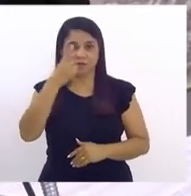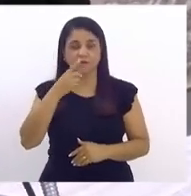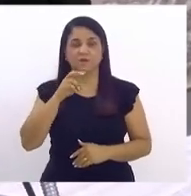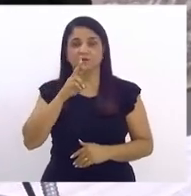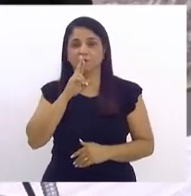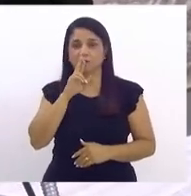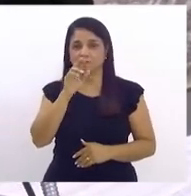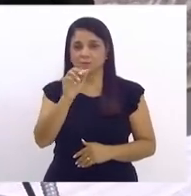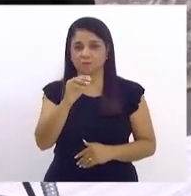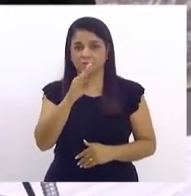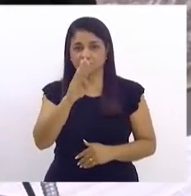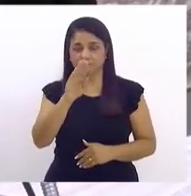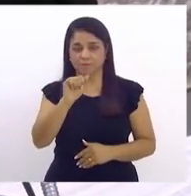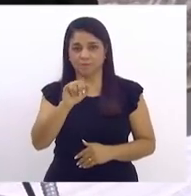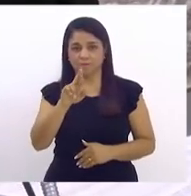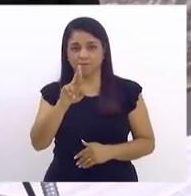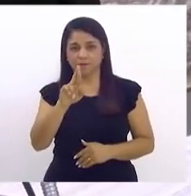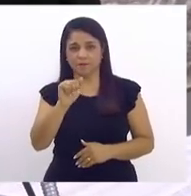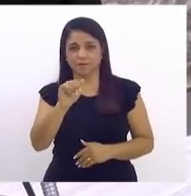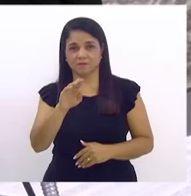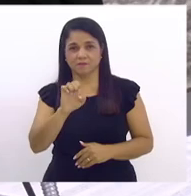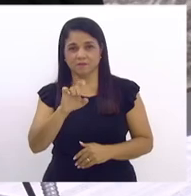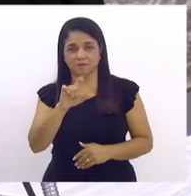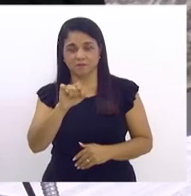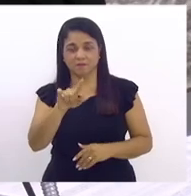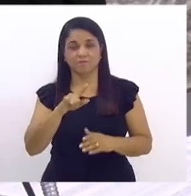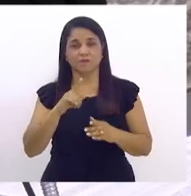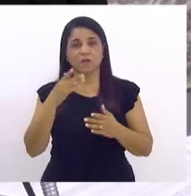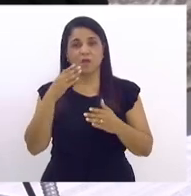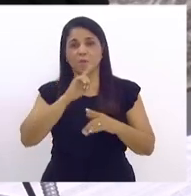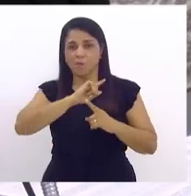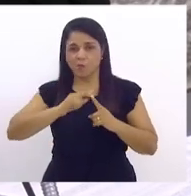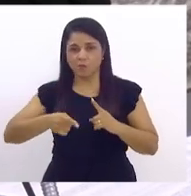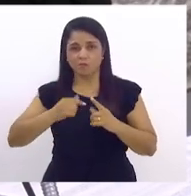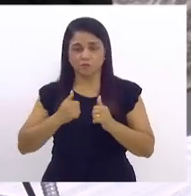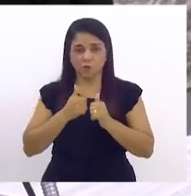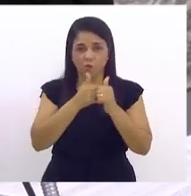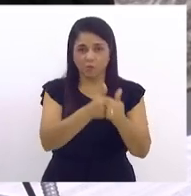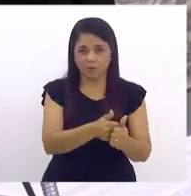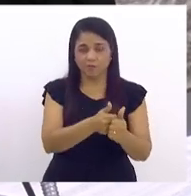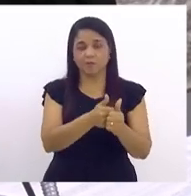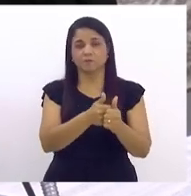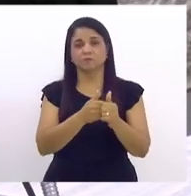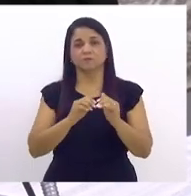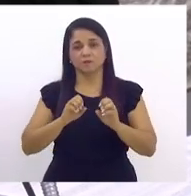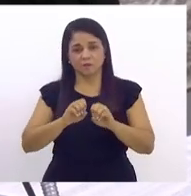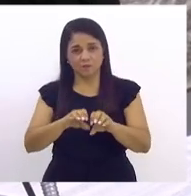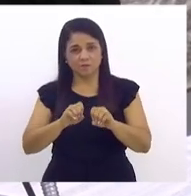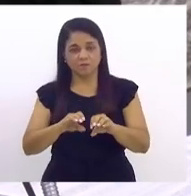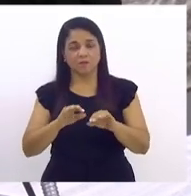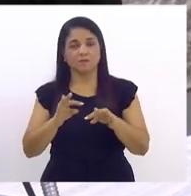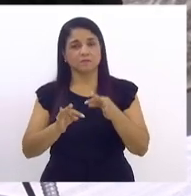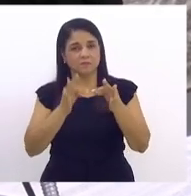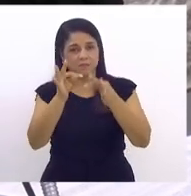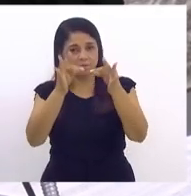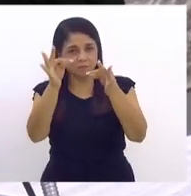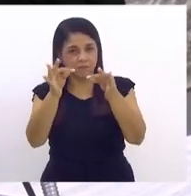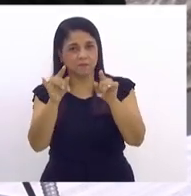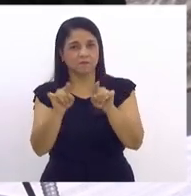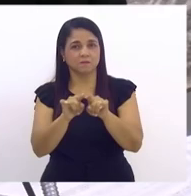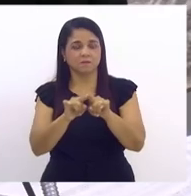Bacelar, que dispõe sobre a proibição de interrupção de acompanhamento educacional especializado, terapias e tratamentos